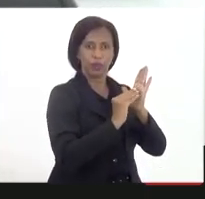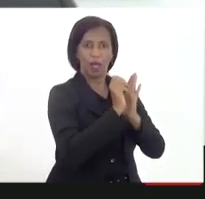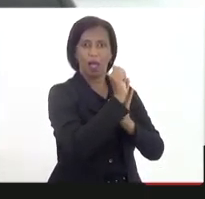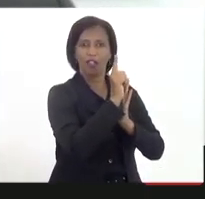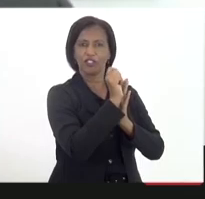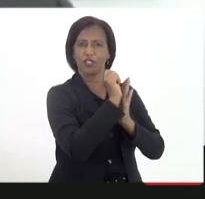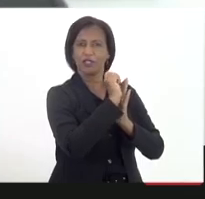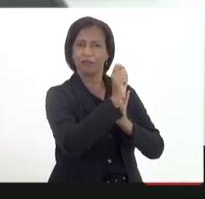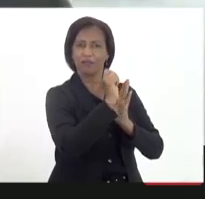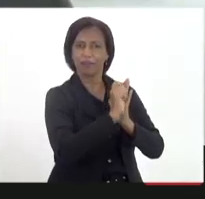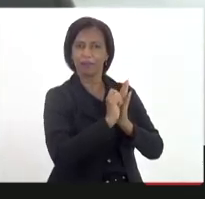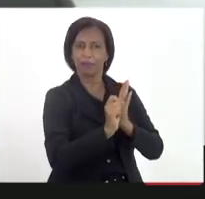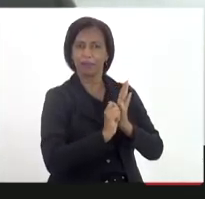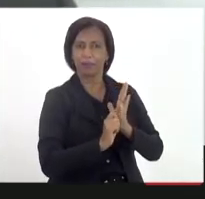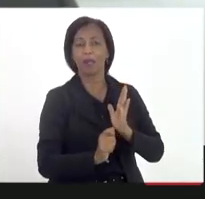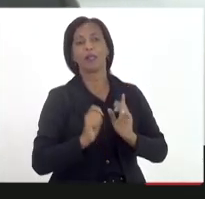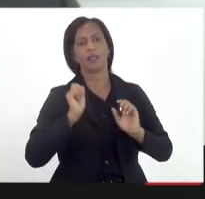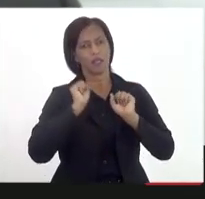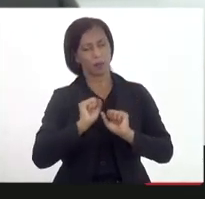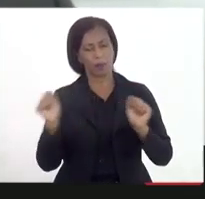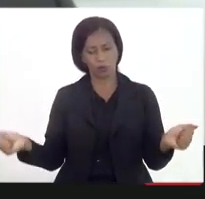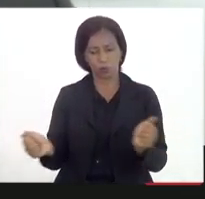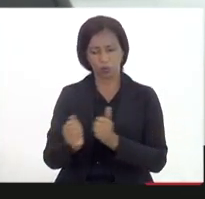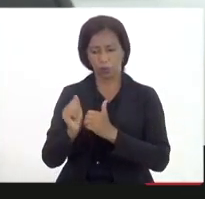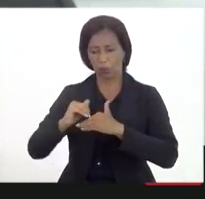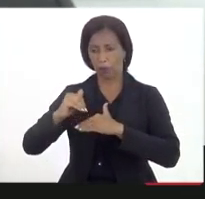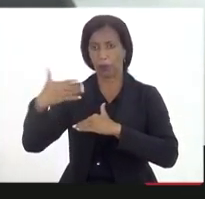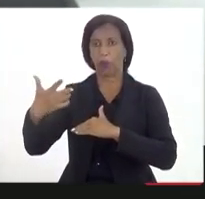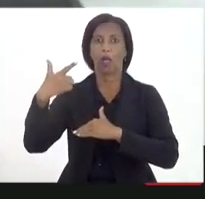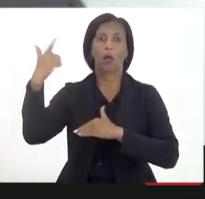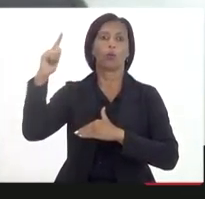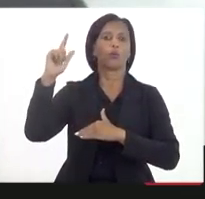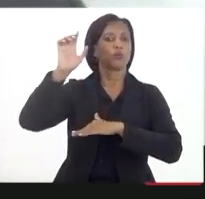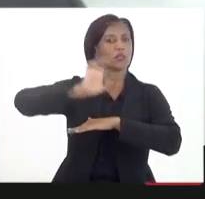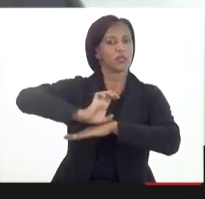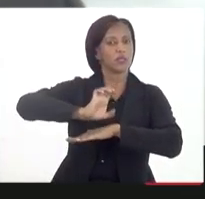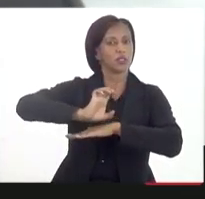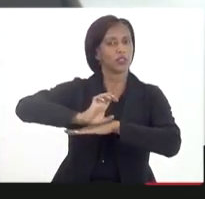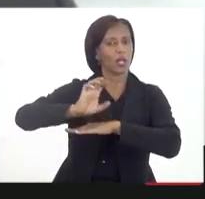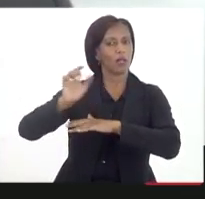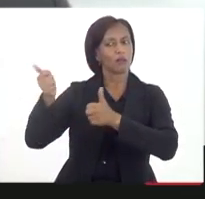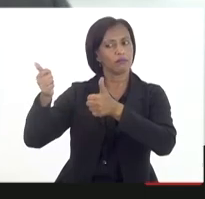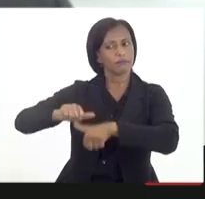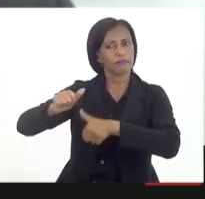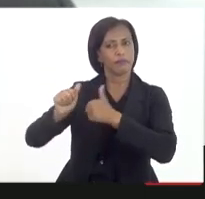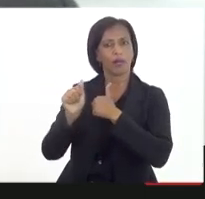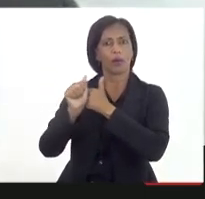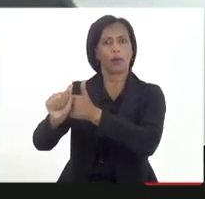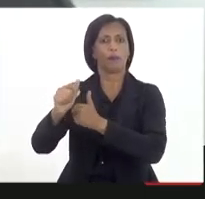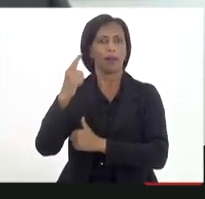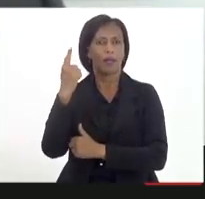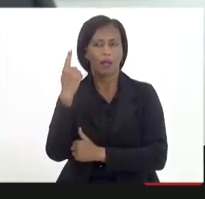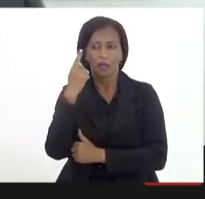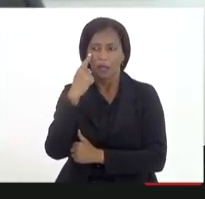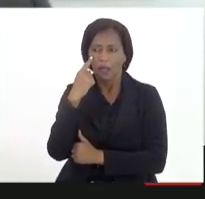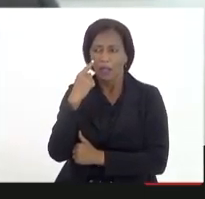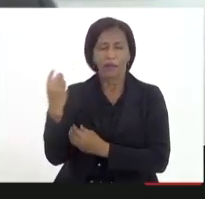pode até combinar com o a cisterna algum desses estados que a gente vai definir aí para poder acompanhar de perto o funcionamento